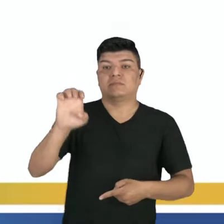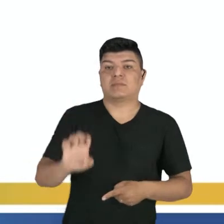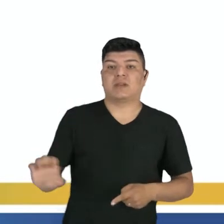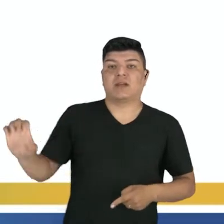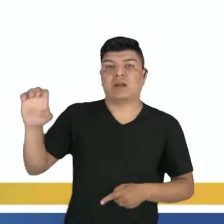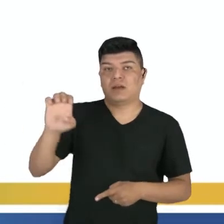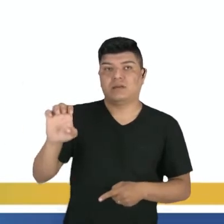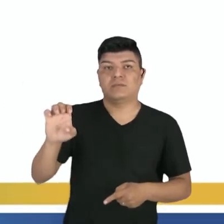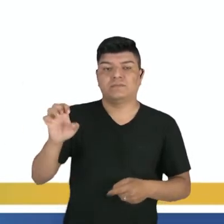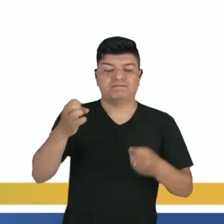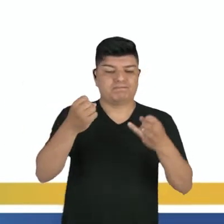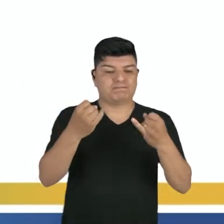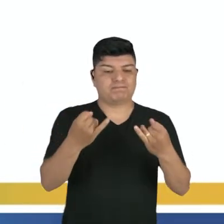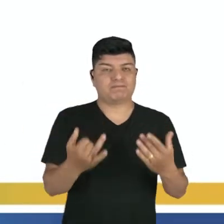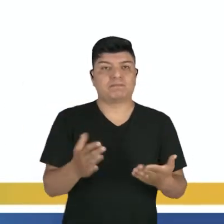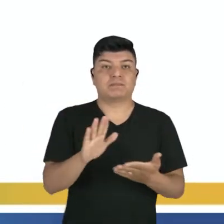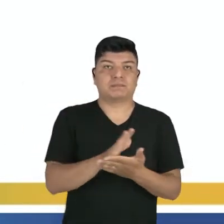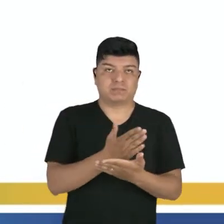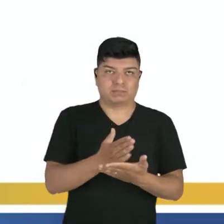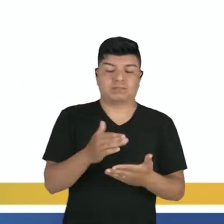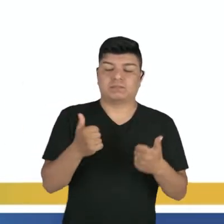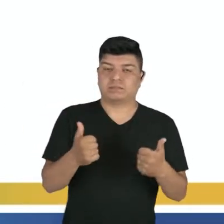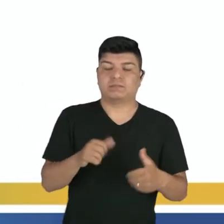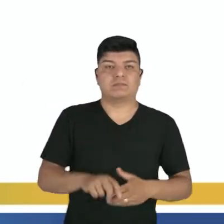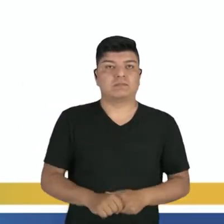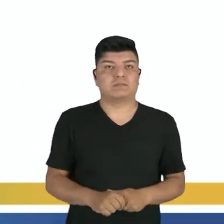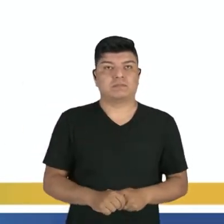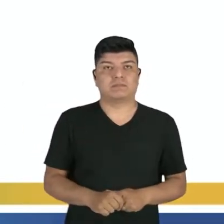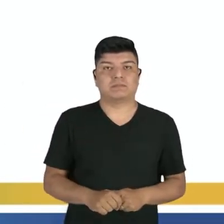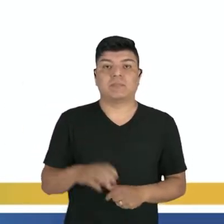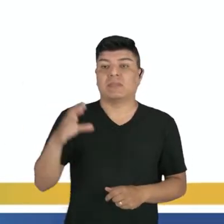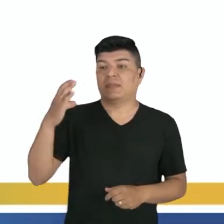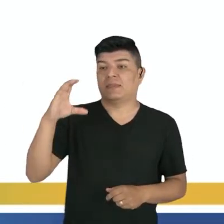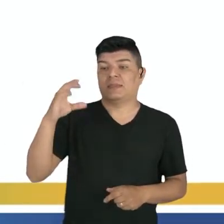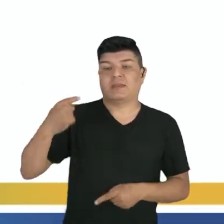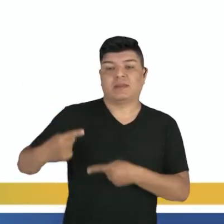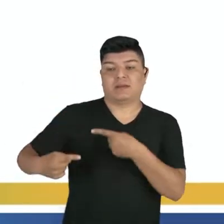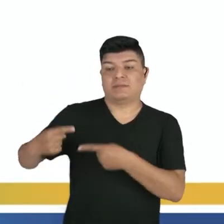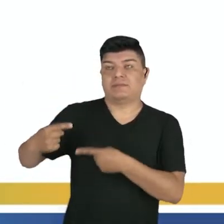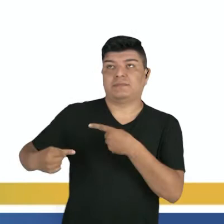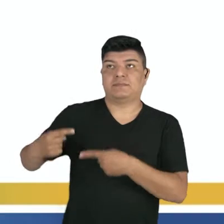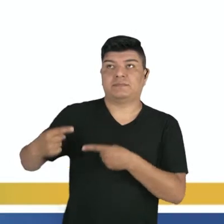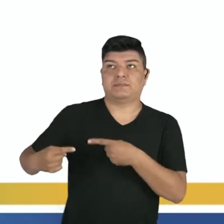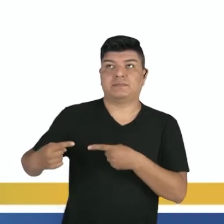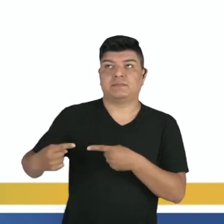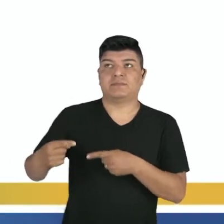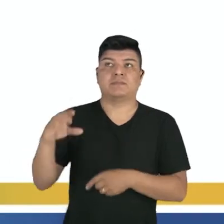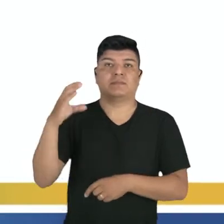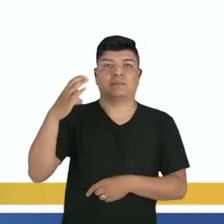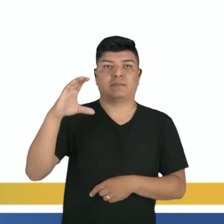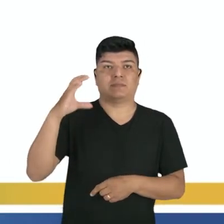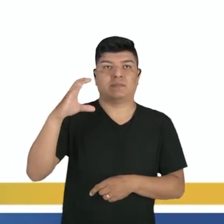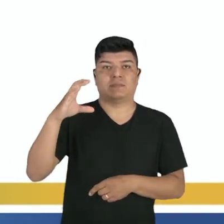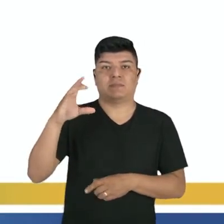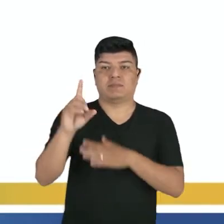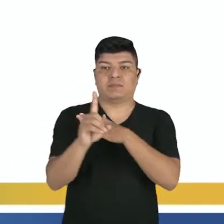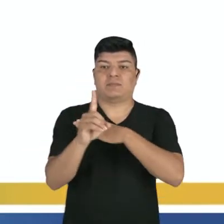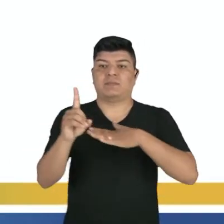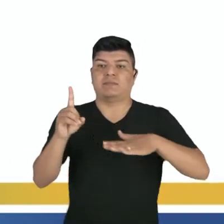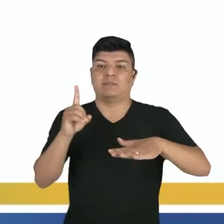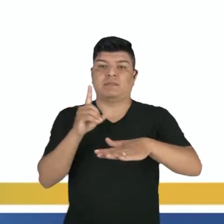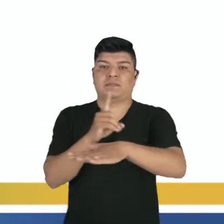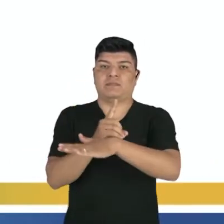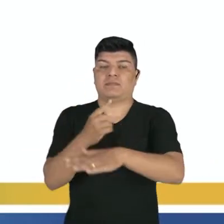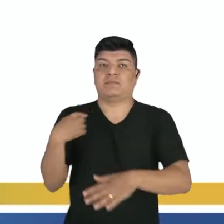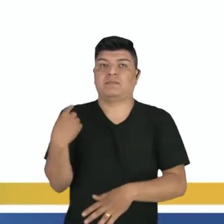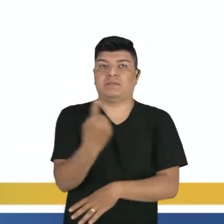Europa. Vamos explicar algumas questões. Na ciência política, que é uma das ciências sociais,